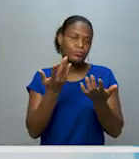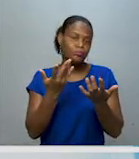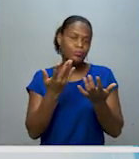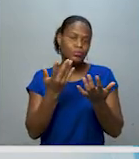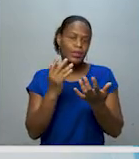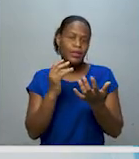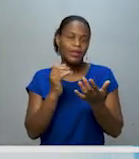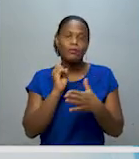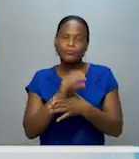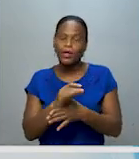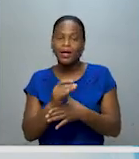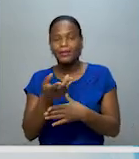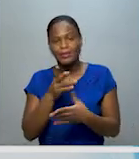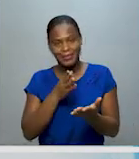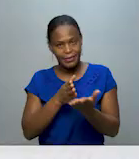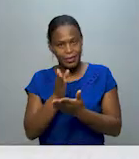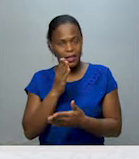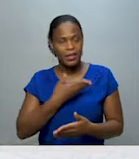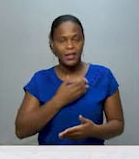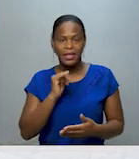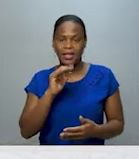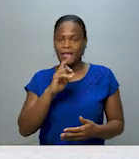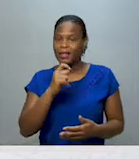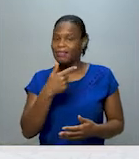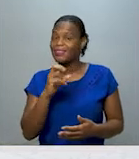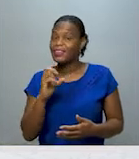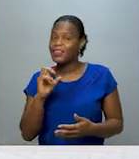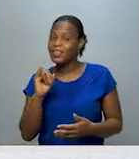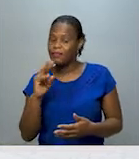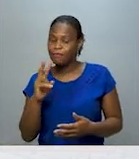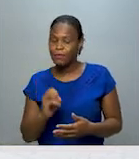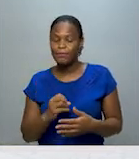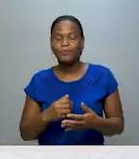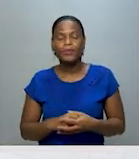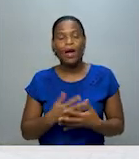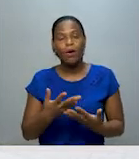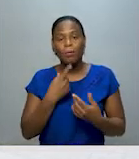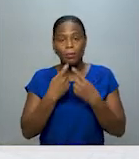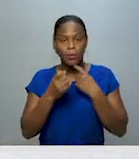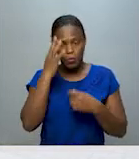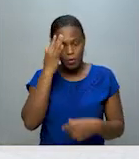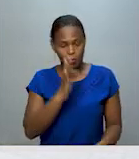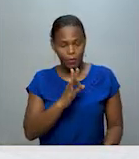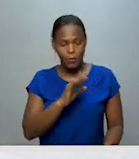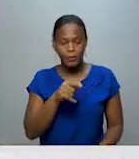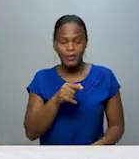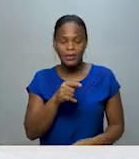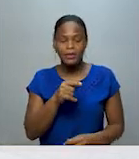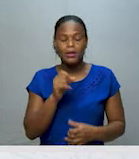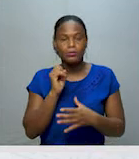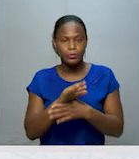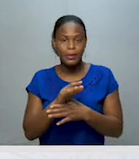forma de solicitações. Nós temos pergunta 4, a resposta é: Trata-se, portanto, os